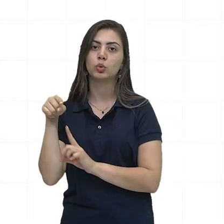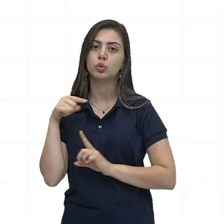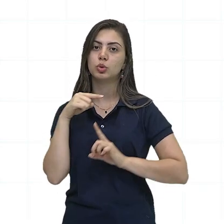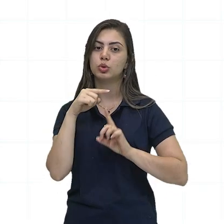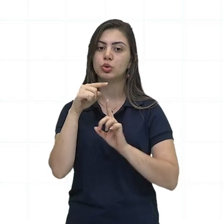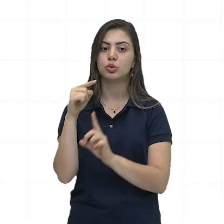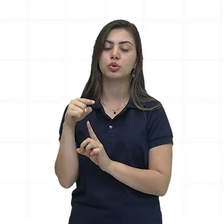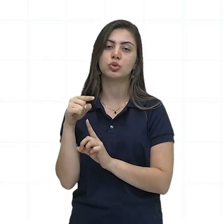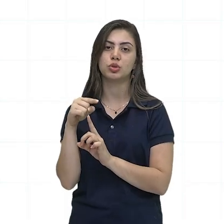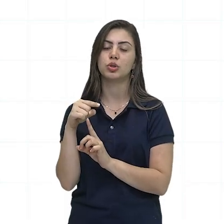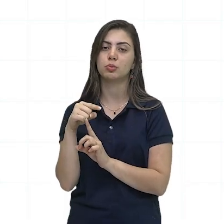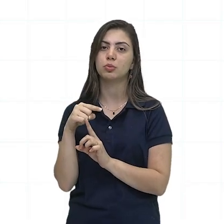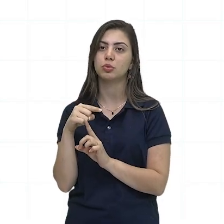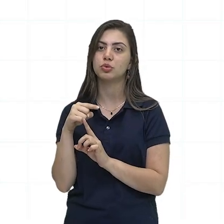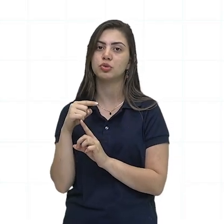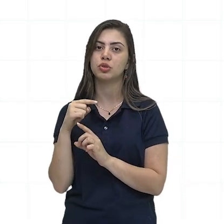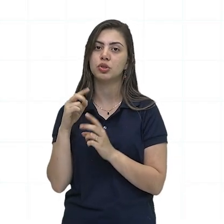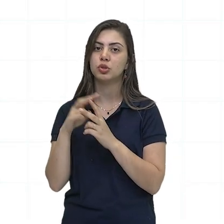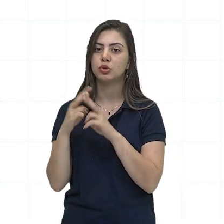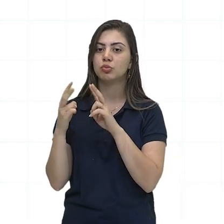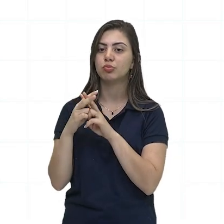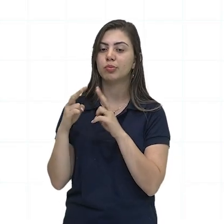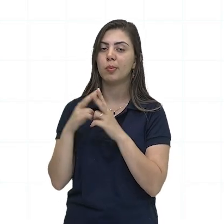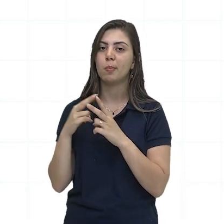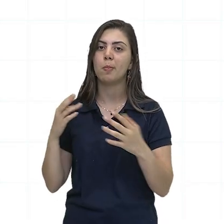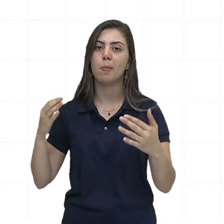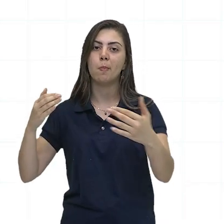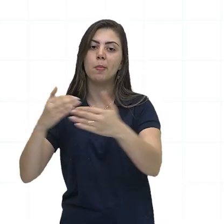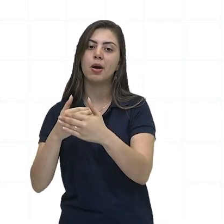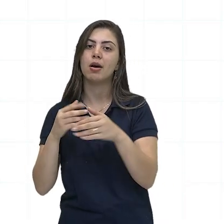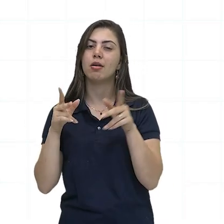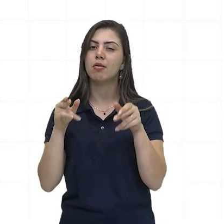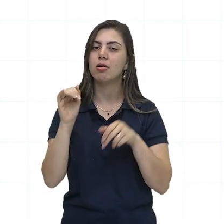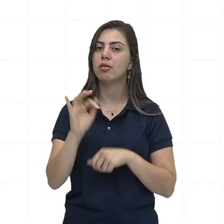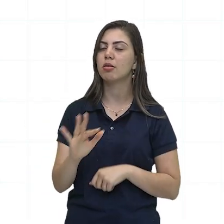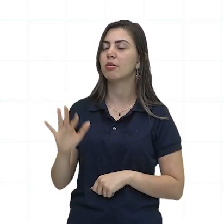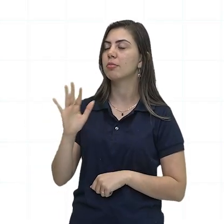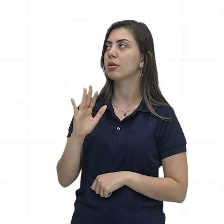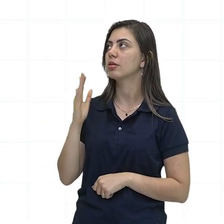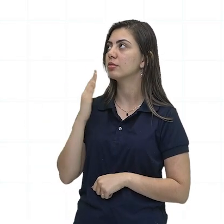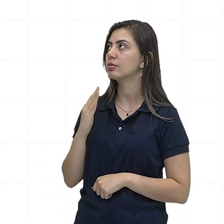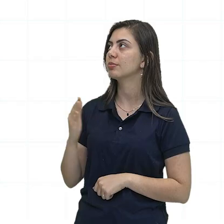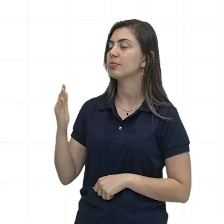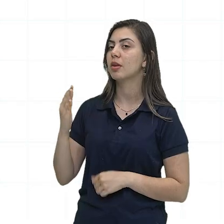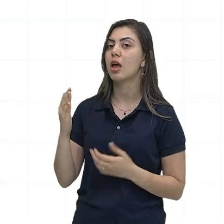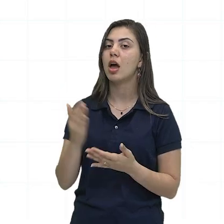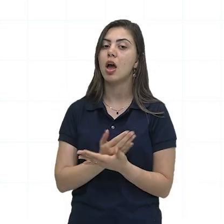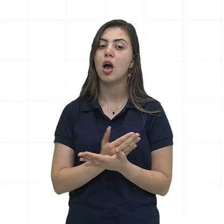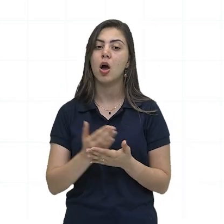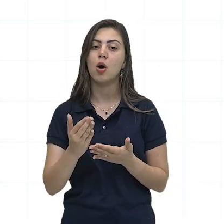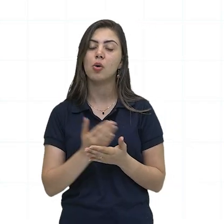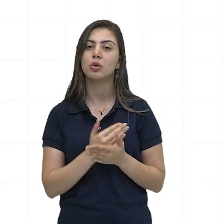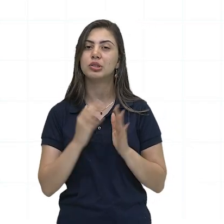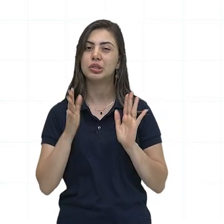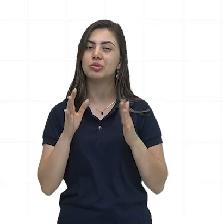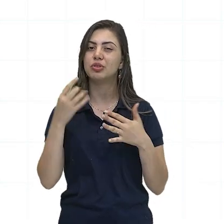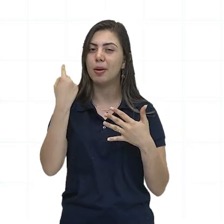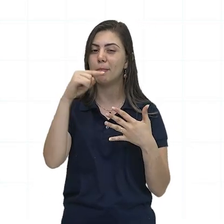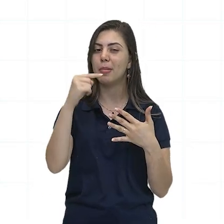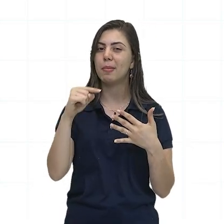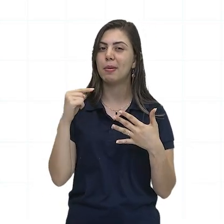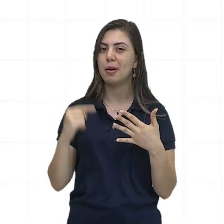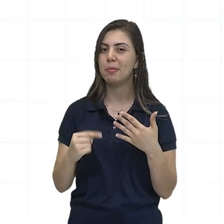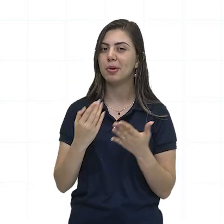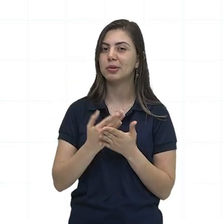tradicional agarrada. Observem a imagem, tá bom? Algumas dessas lutas que eu já citei para vocês também